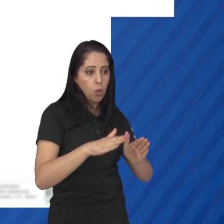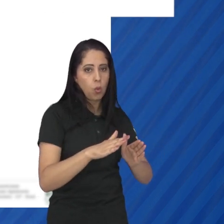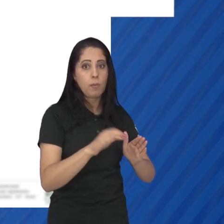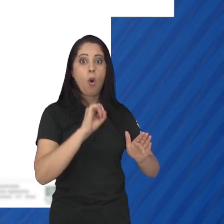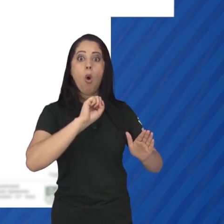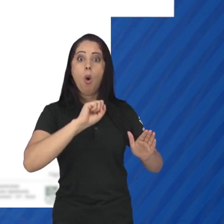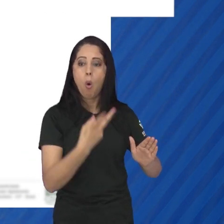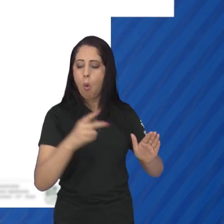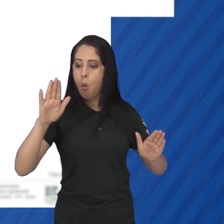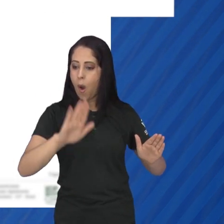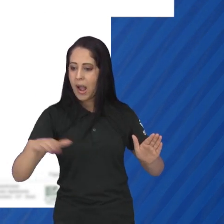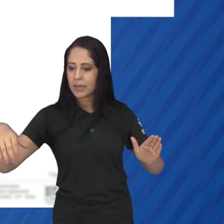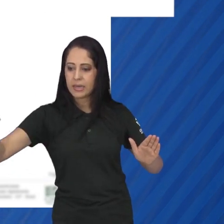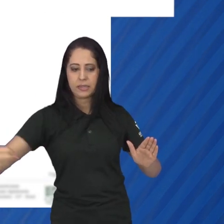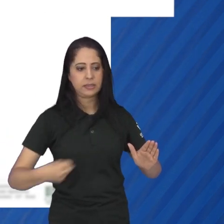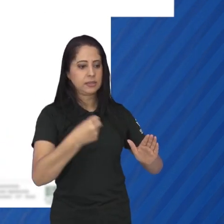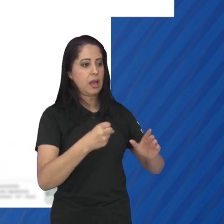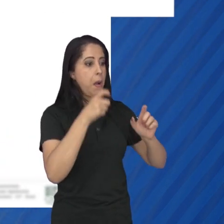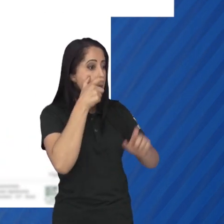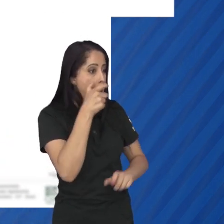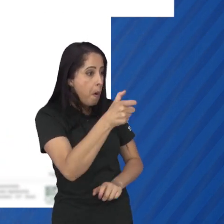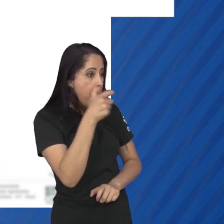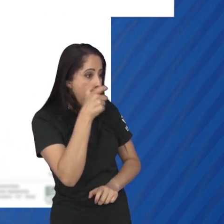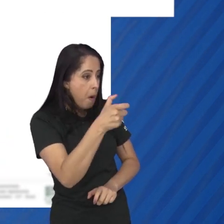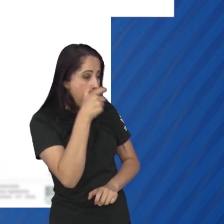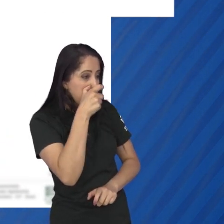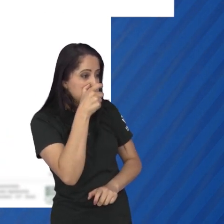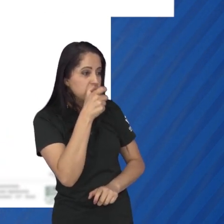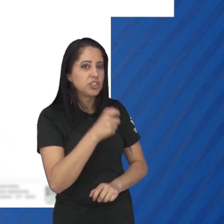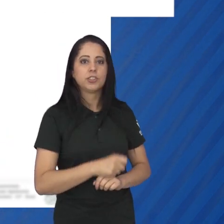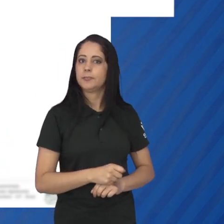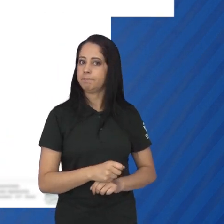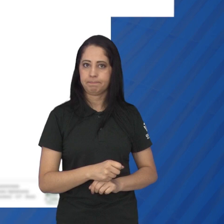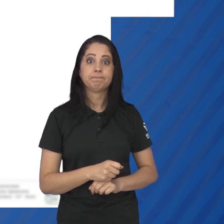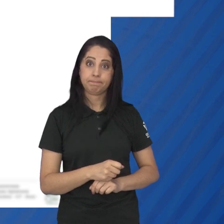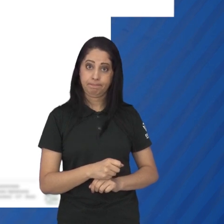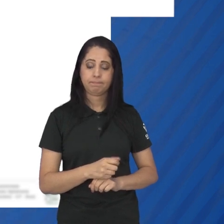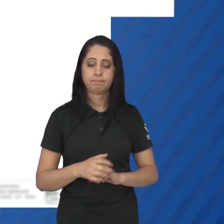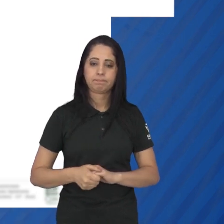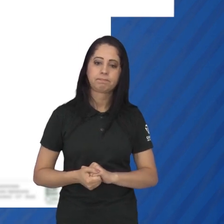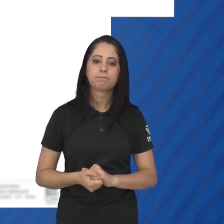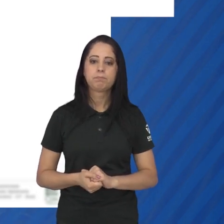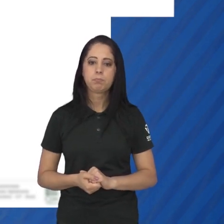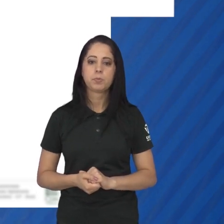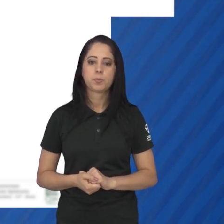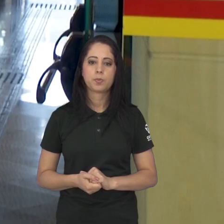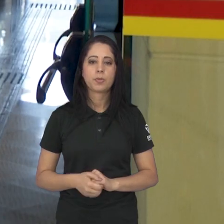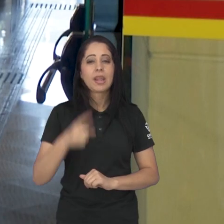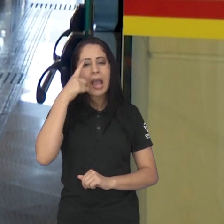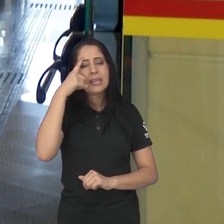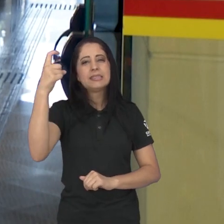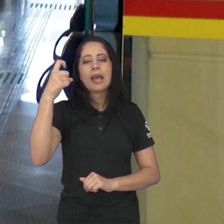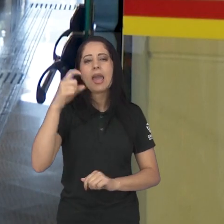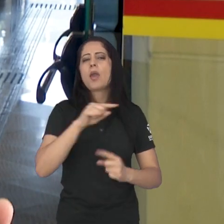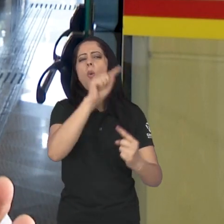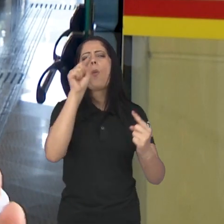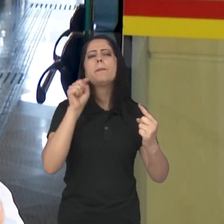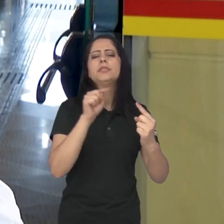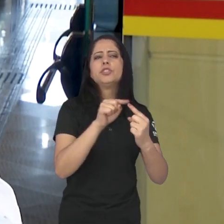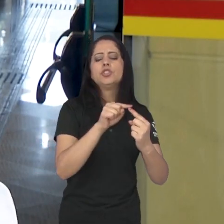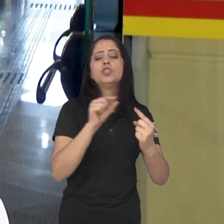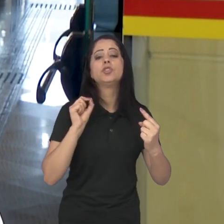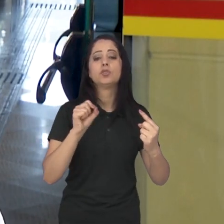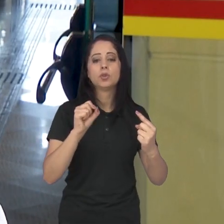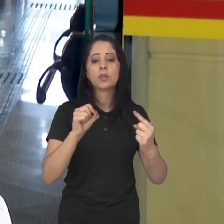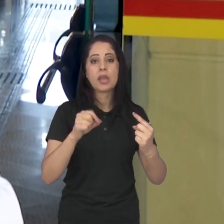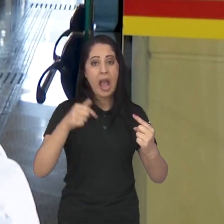apresentações, presenciais ou remotas, de imagens, músicas ou textos que sejam obscenos. A ideia é que